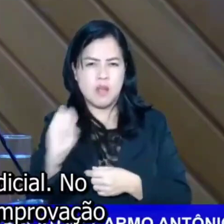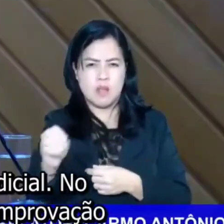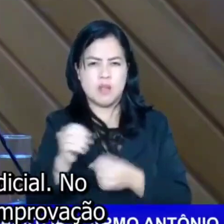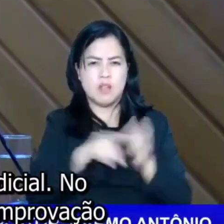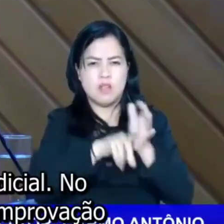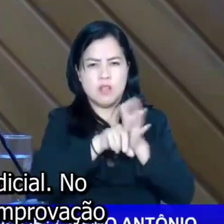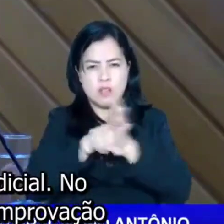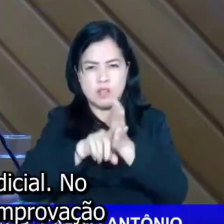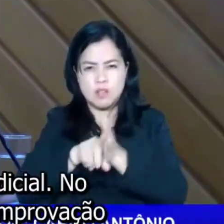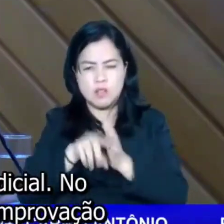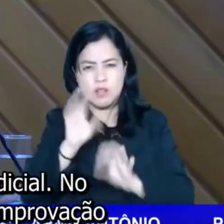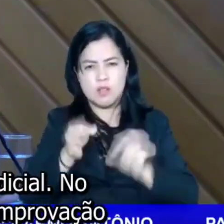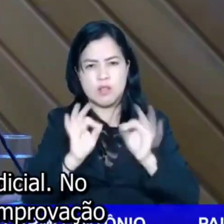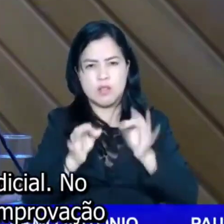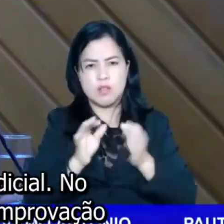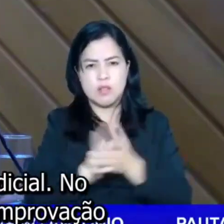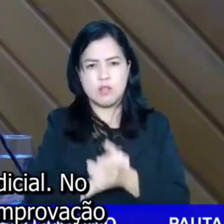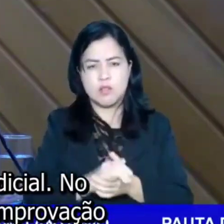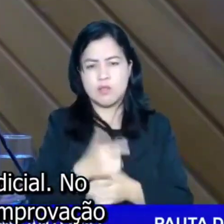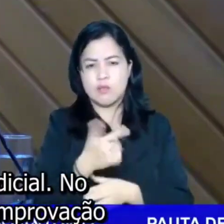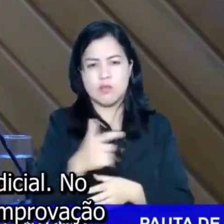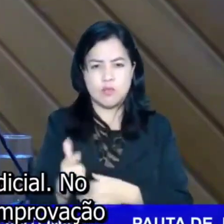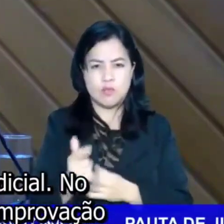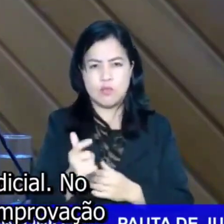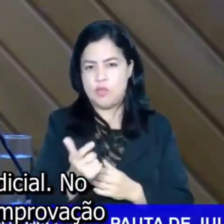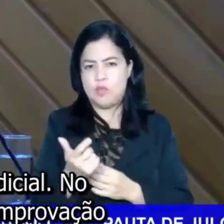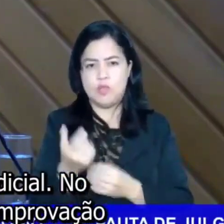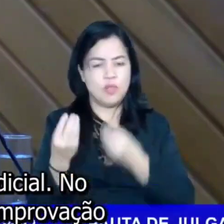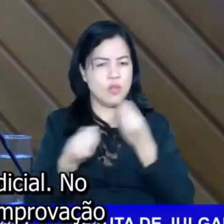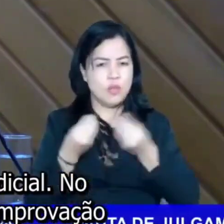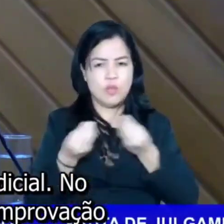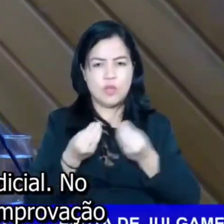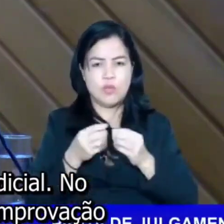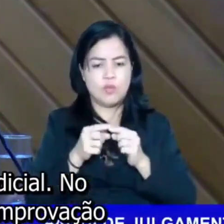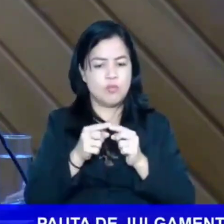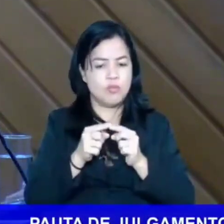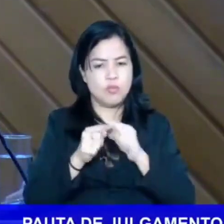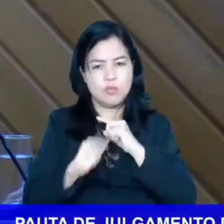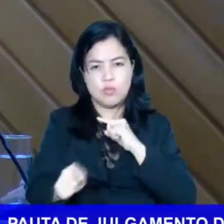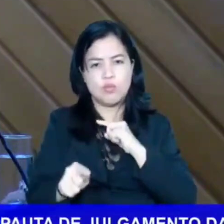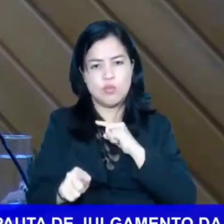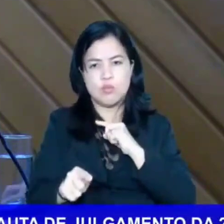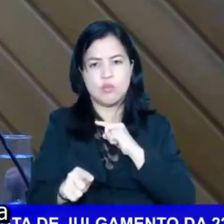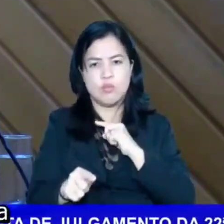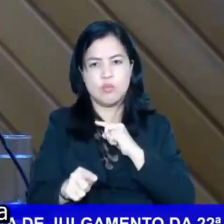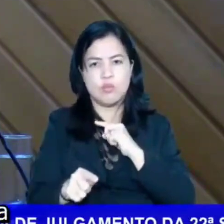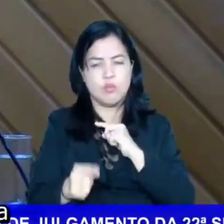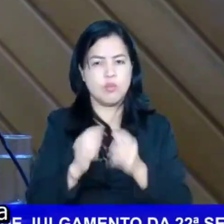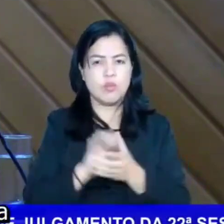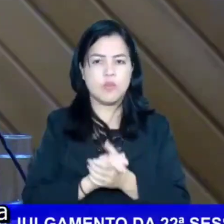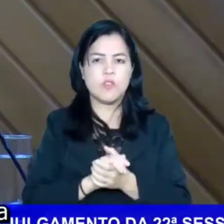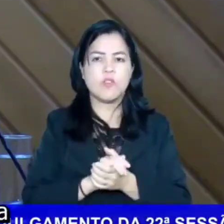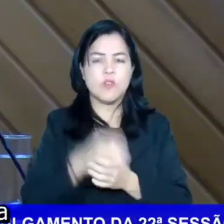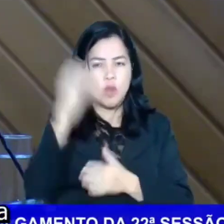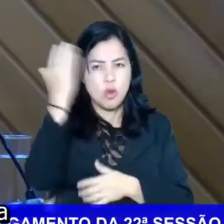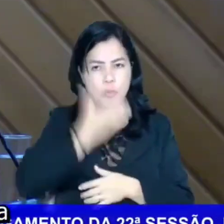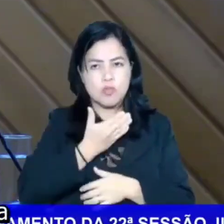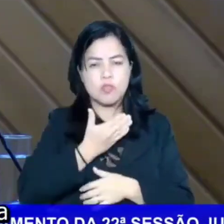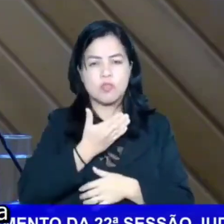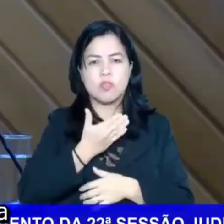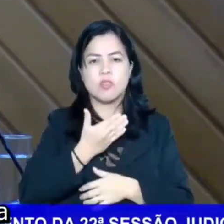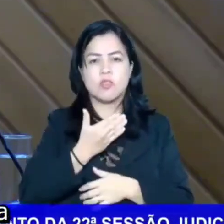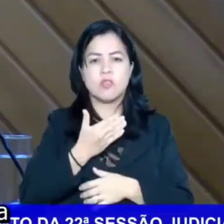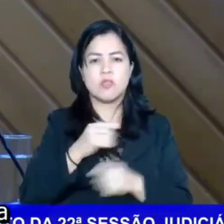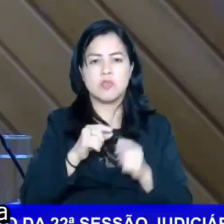judicial. No mais, excelências, não há nos autos qualquer comprovação de conduta